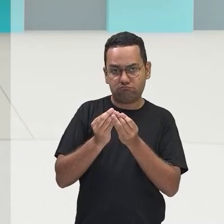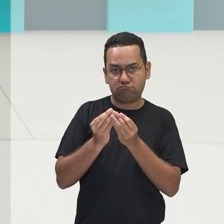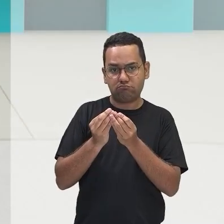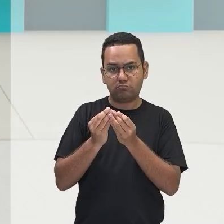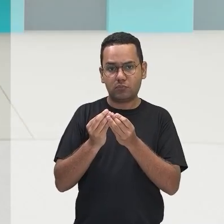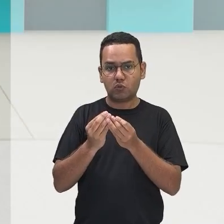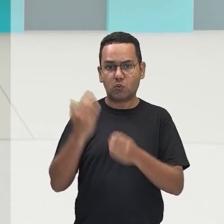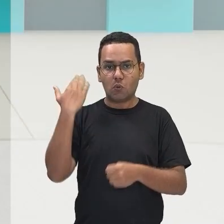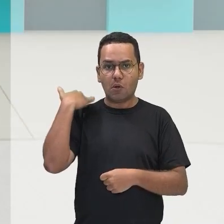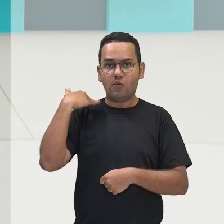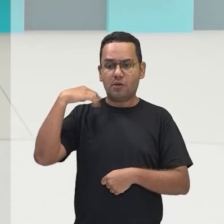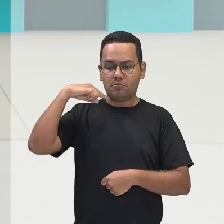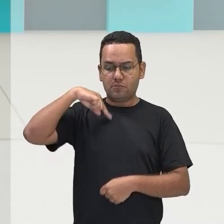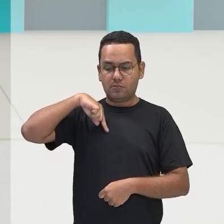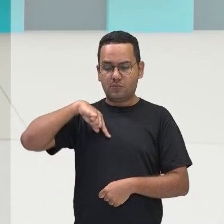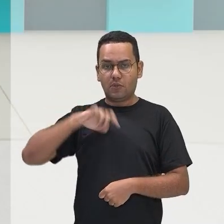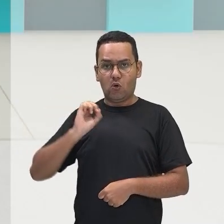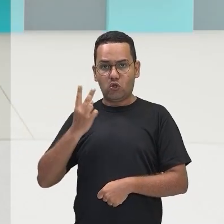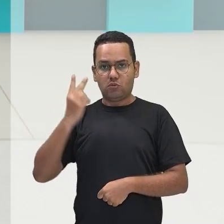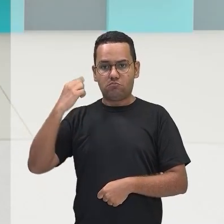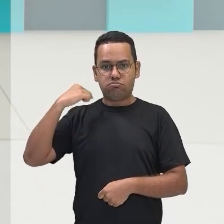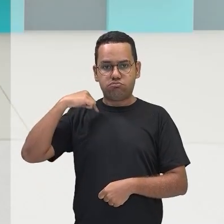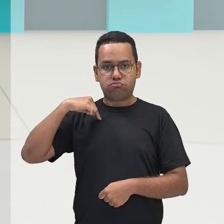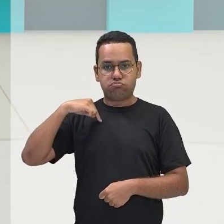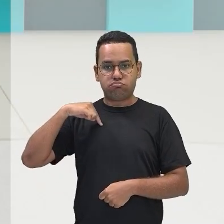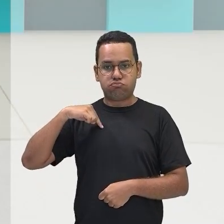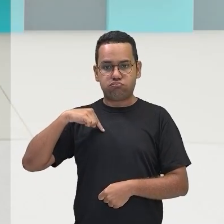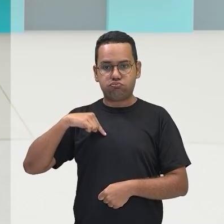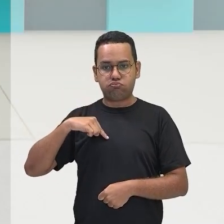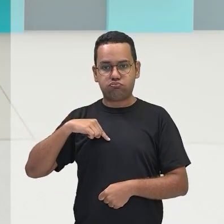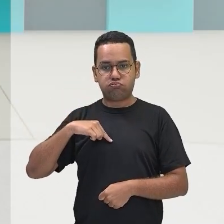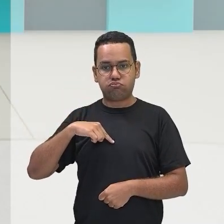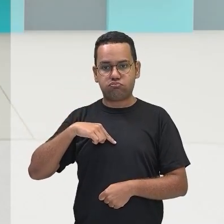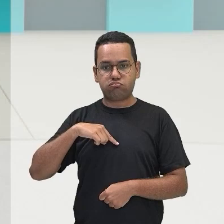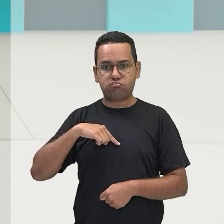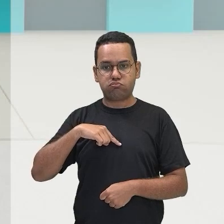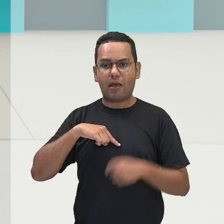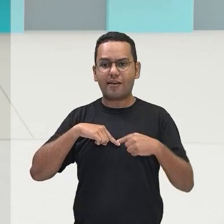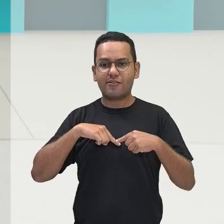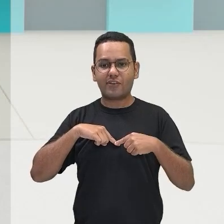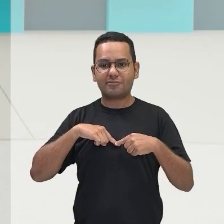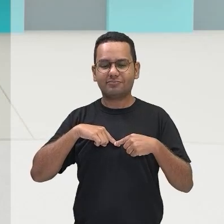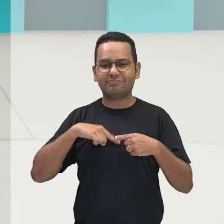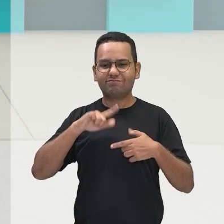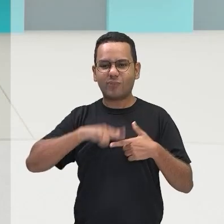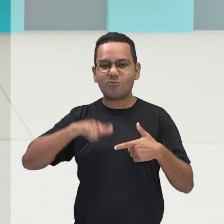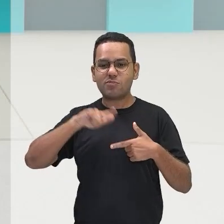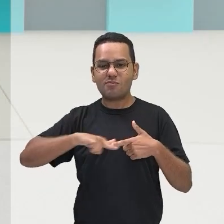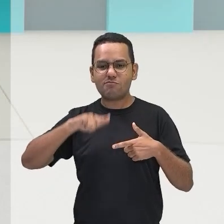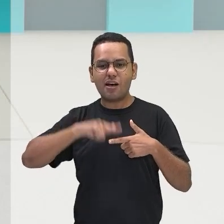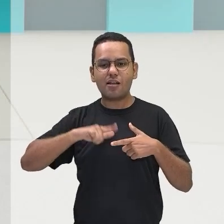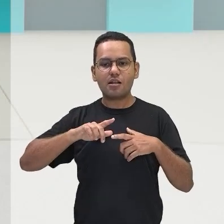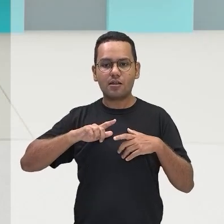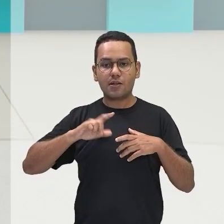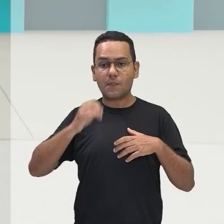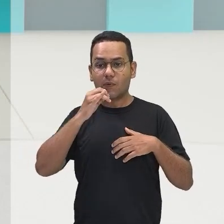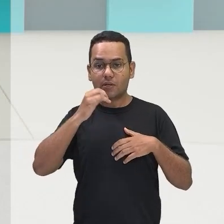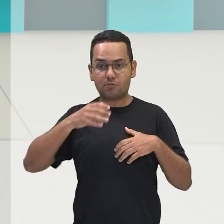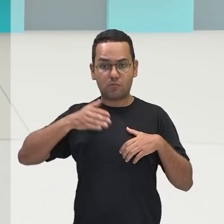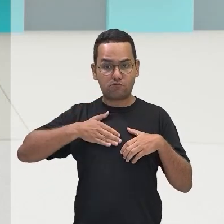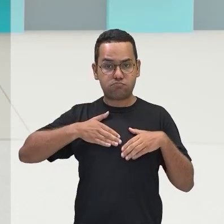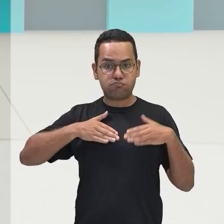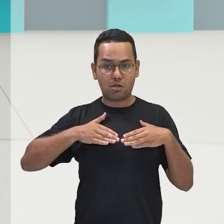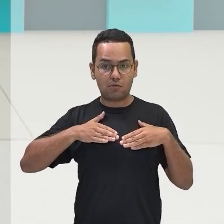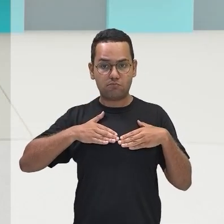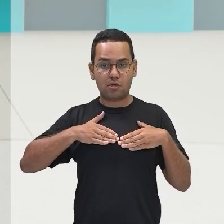o oxigênio. E aí vai o quê? Destruindo aos poucos as paredes aí dos seus vasos, das